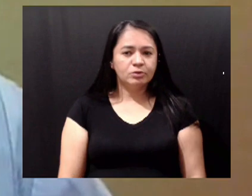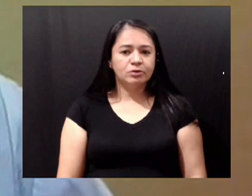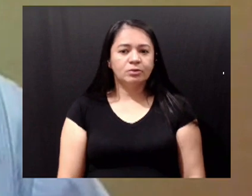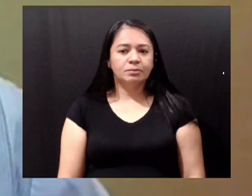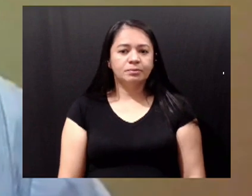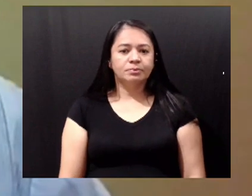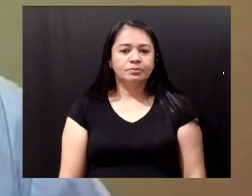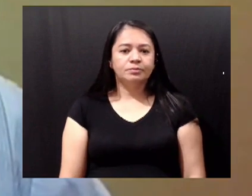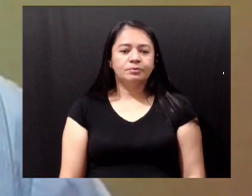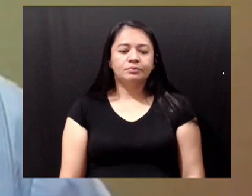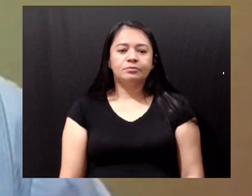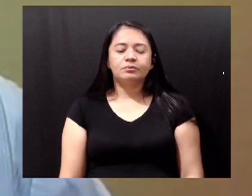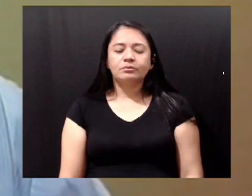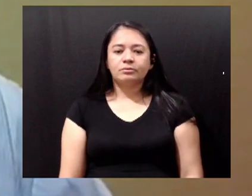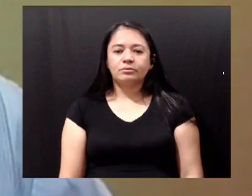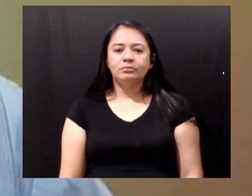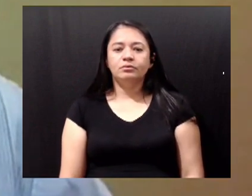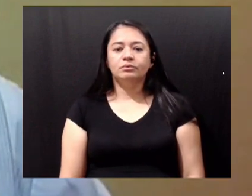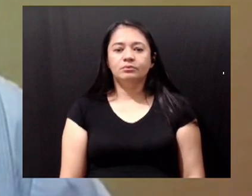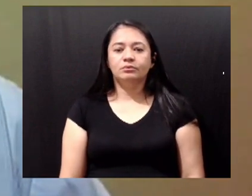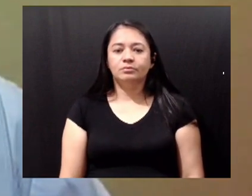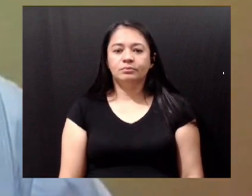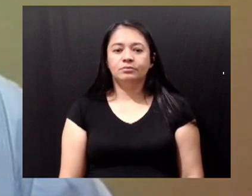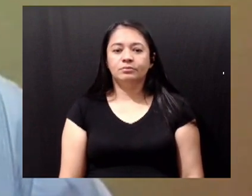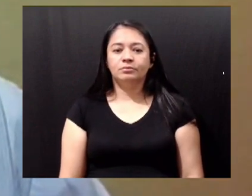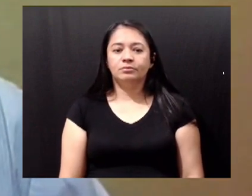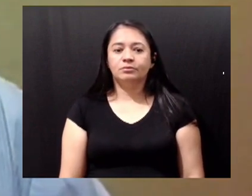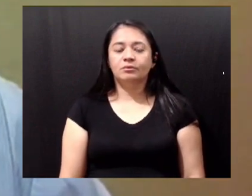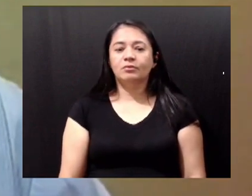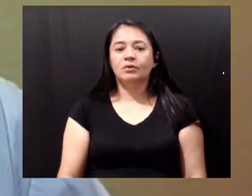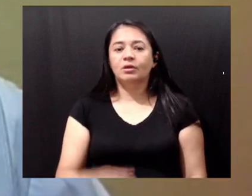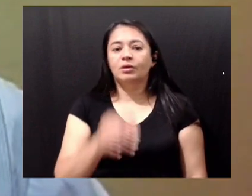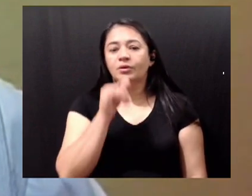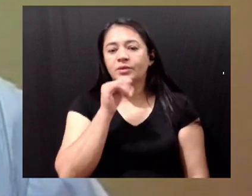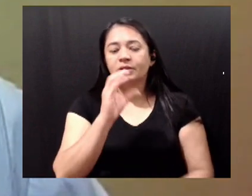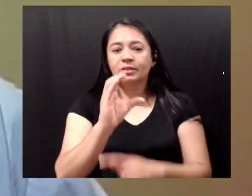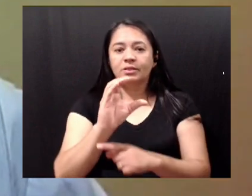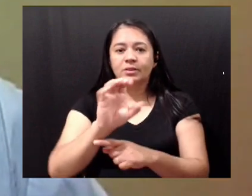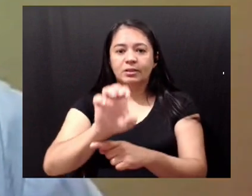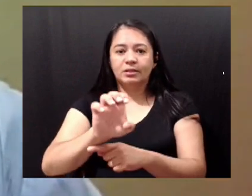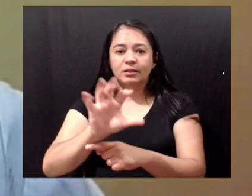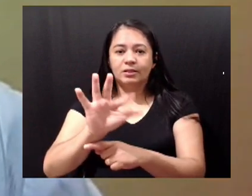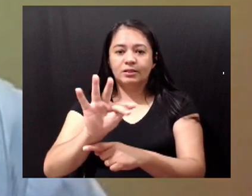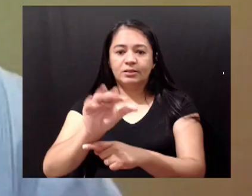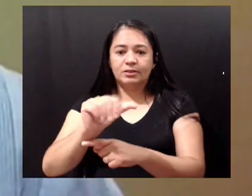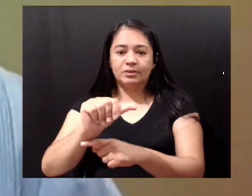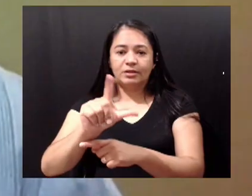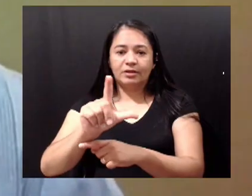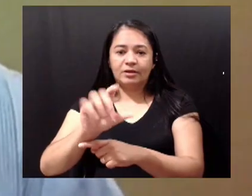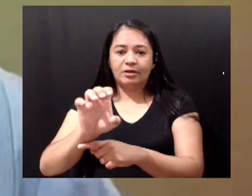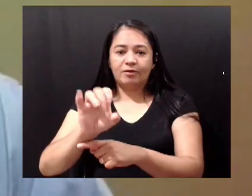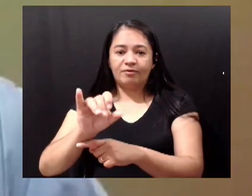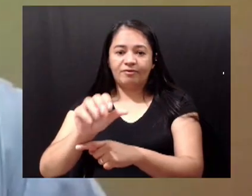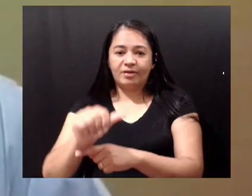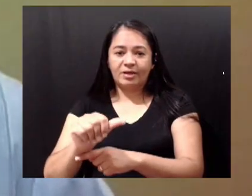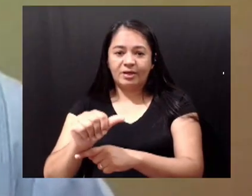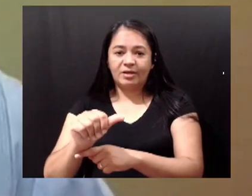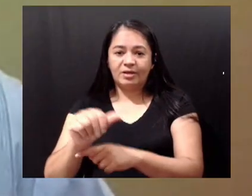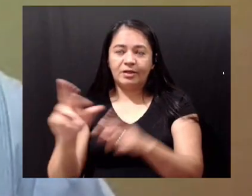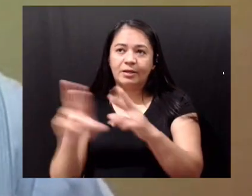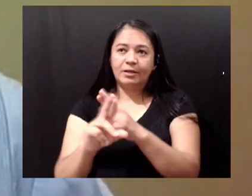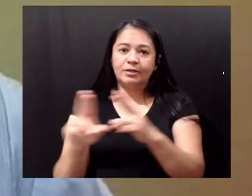Bom, uma cefaleia, uma dor de cabeça ocasional, relacionado, por exemplo, na